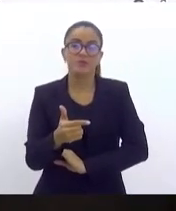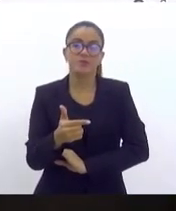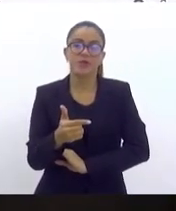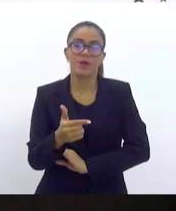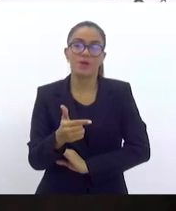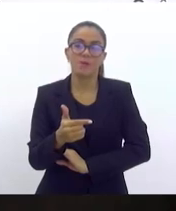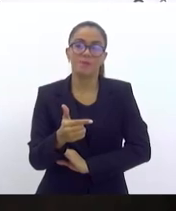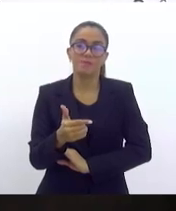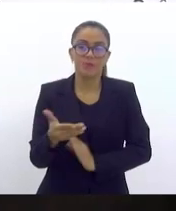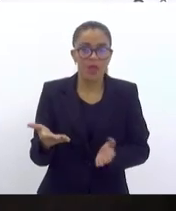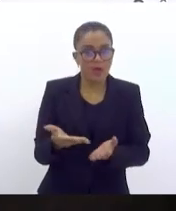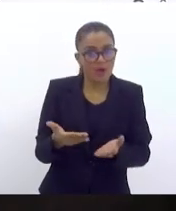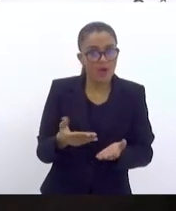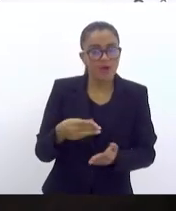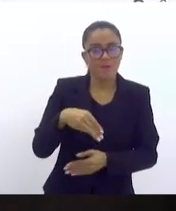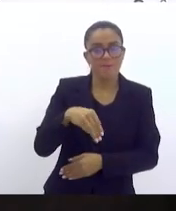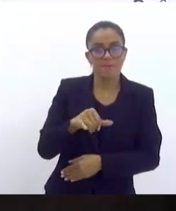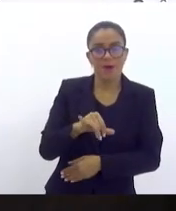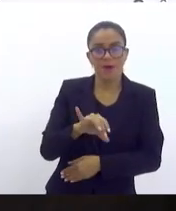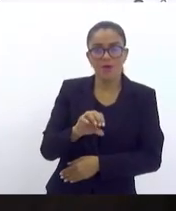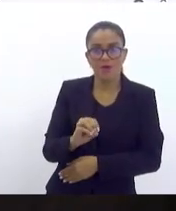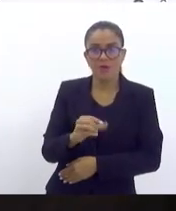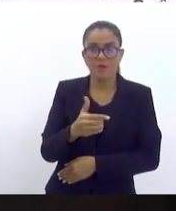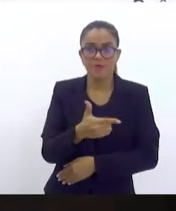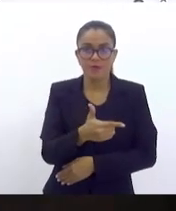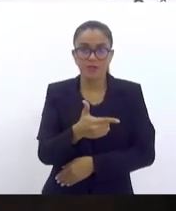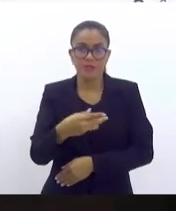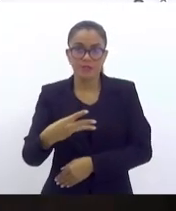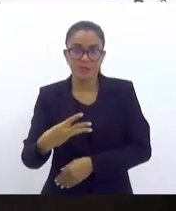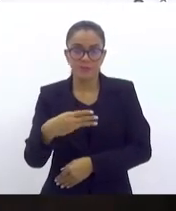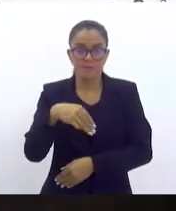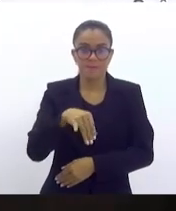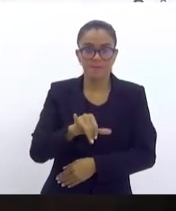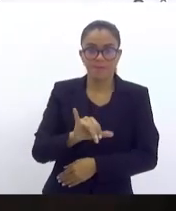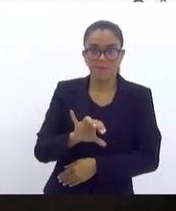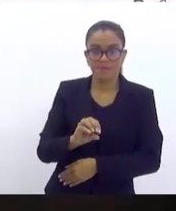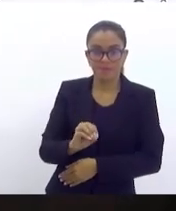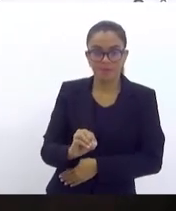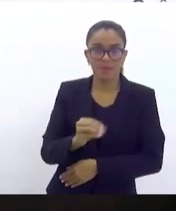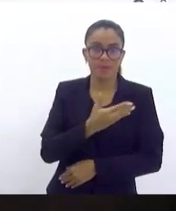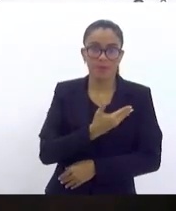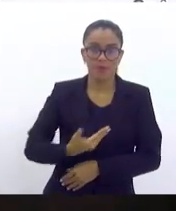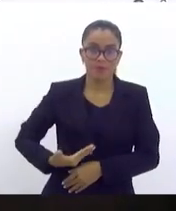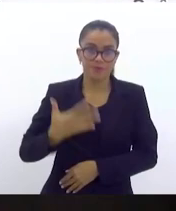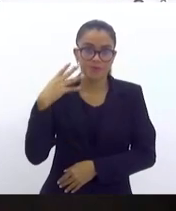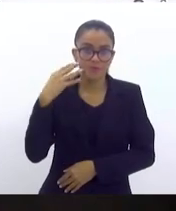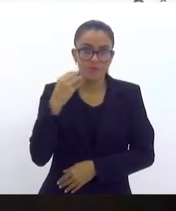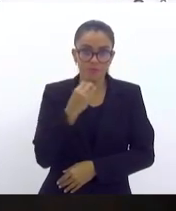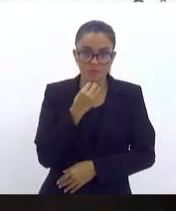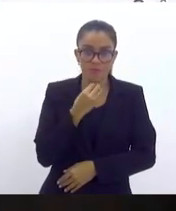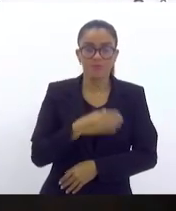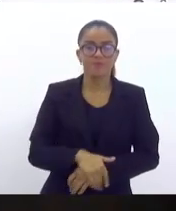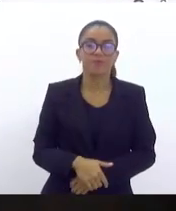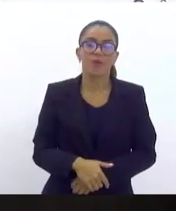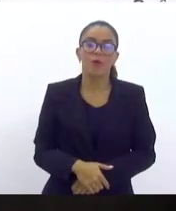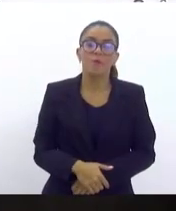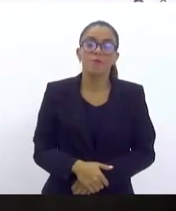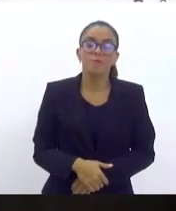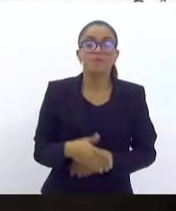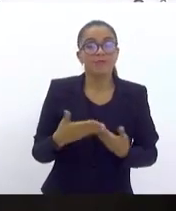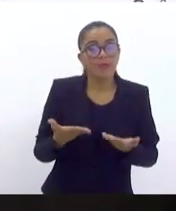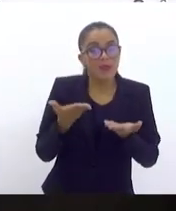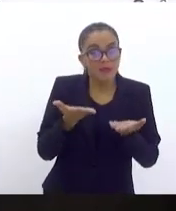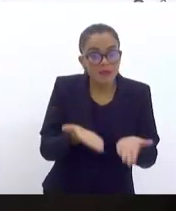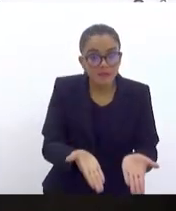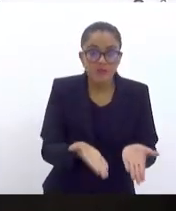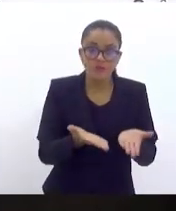agora em Maio 23 de Maio pelo nosso Governador Cláudio Castro e é